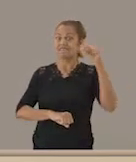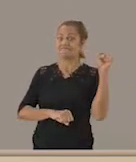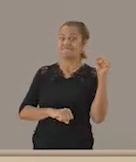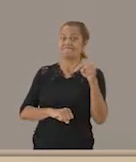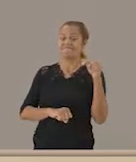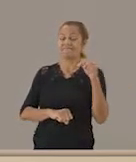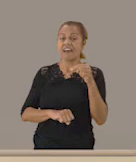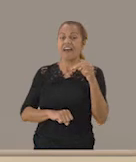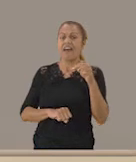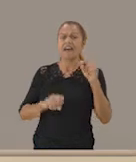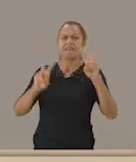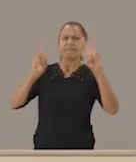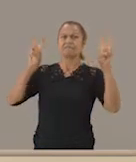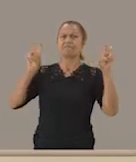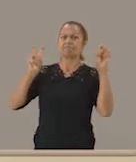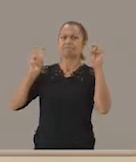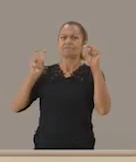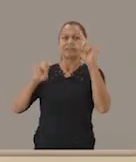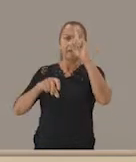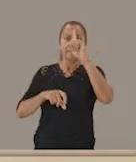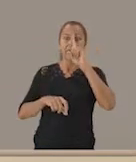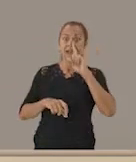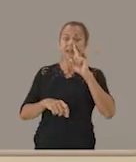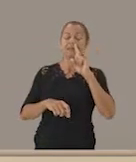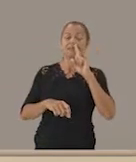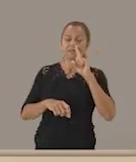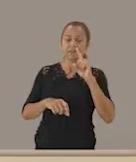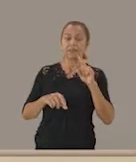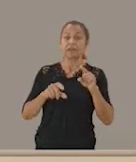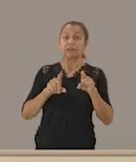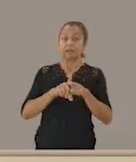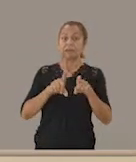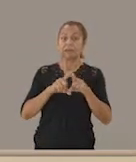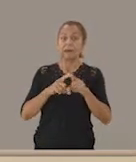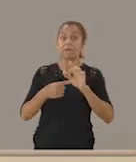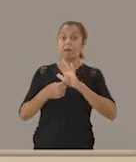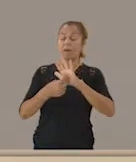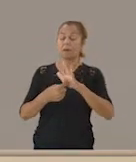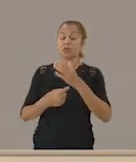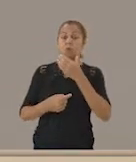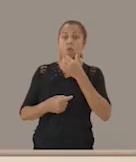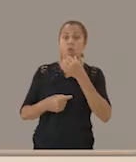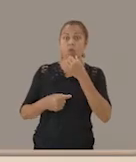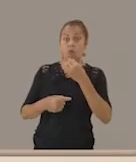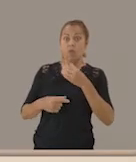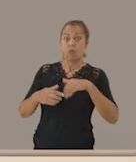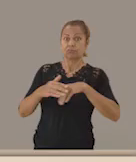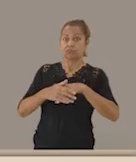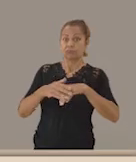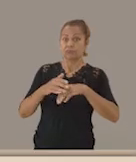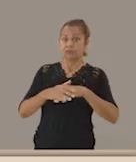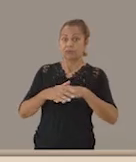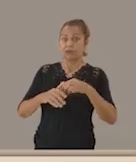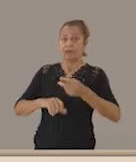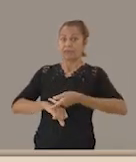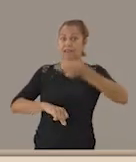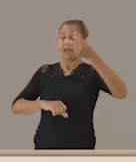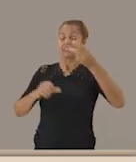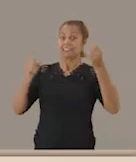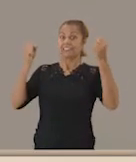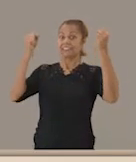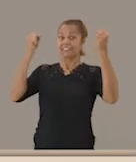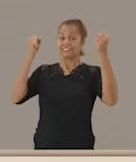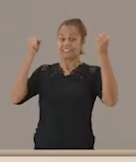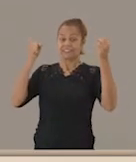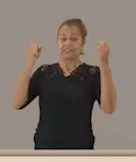manchete. E a imagem escolhida é de um jogador segurando a taça. E aí, qual notícia